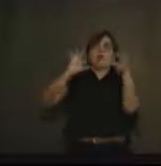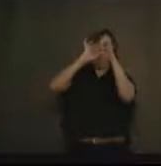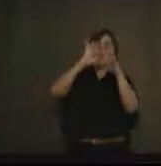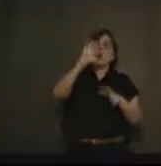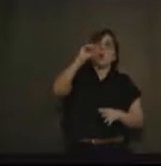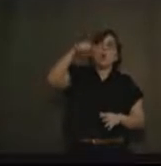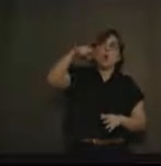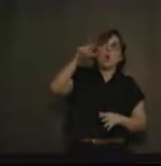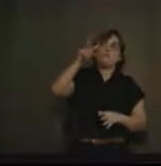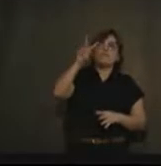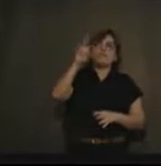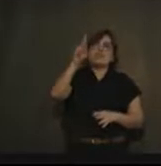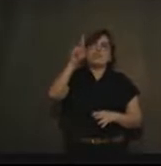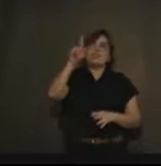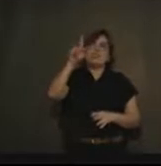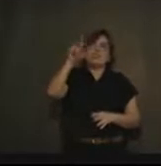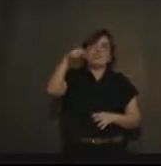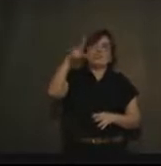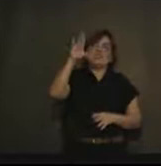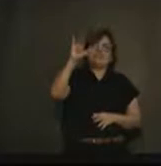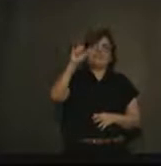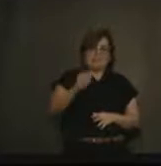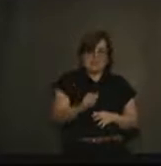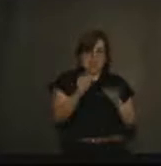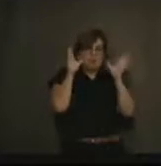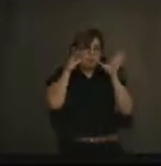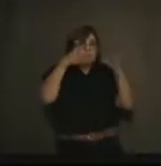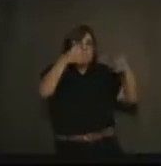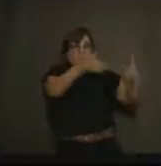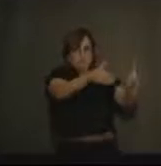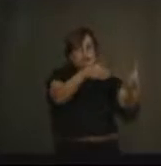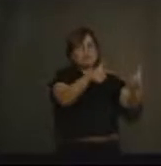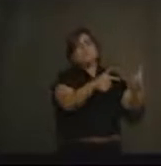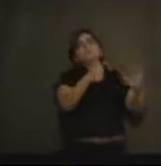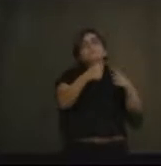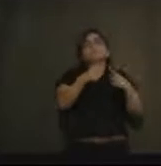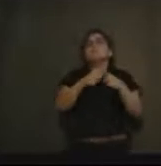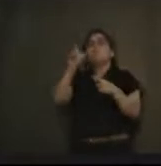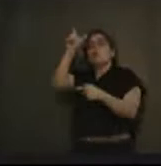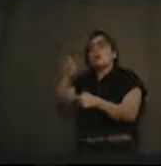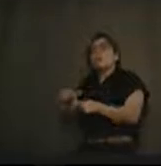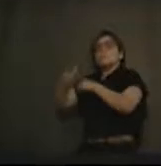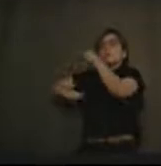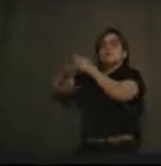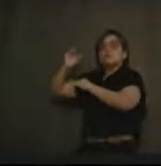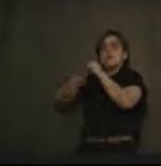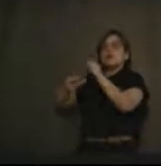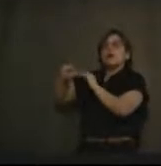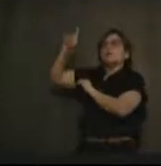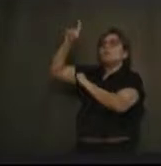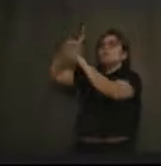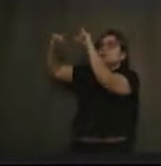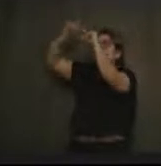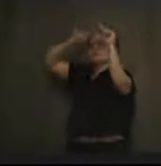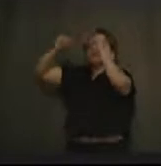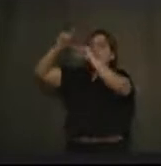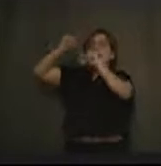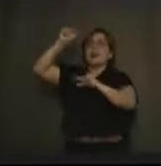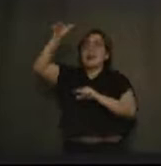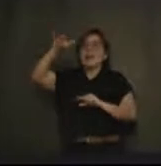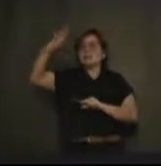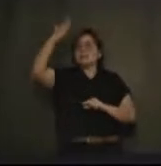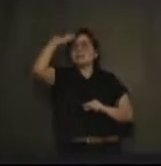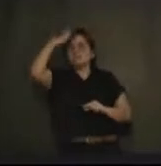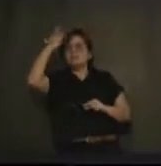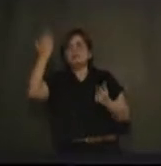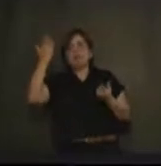o astrônomo as séries convergem, já para o geômetra, que é como ele denominava os matemáticos, há